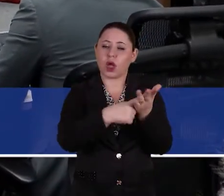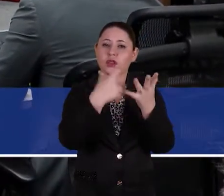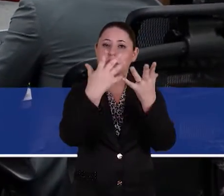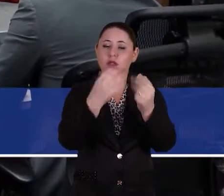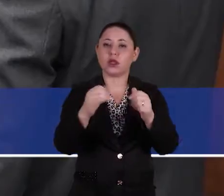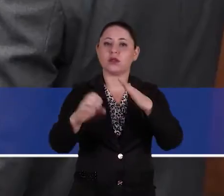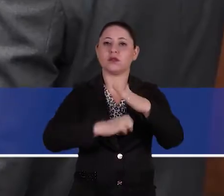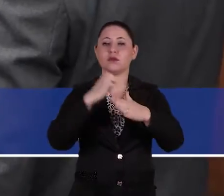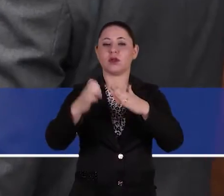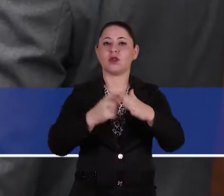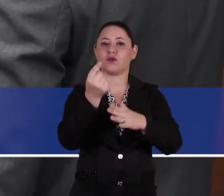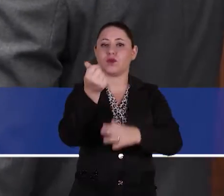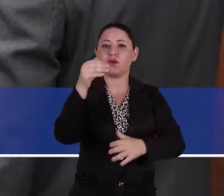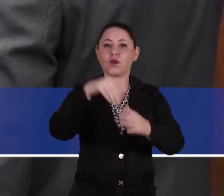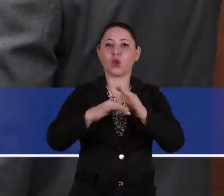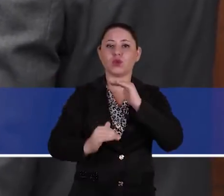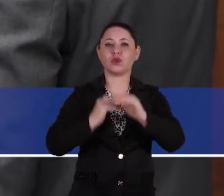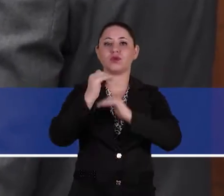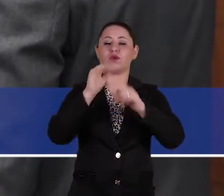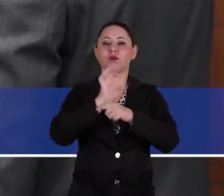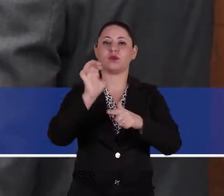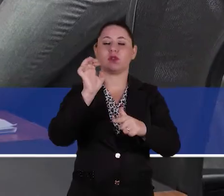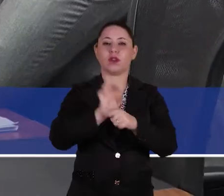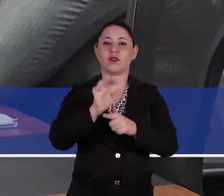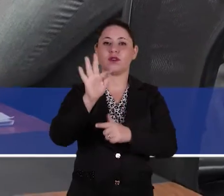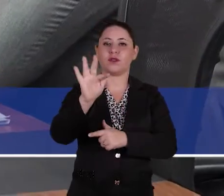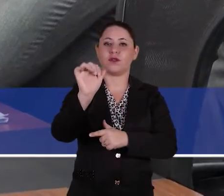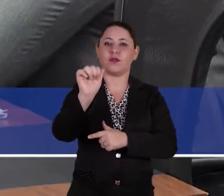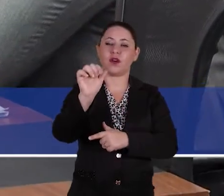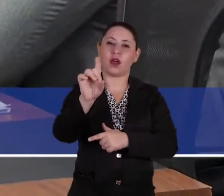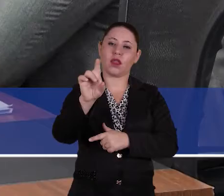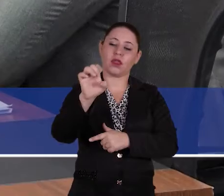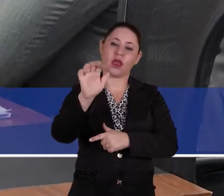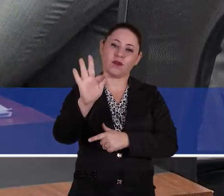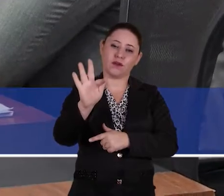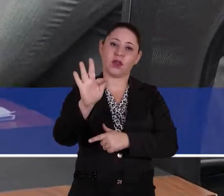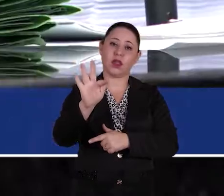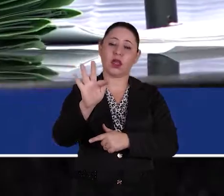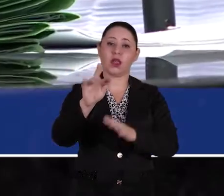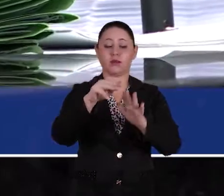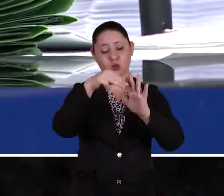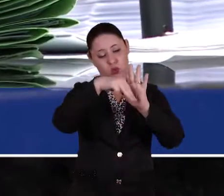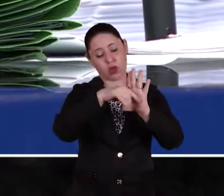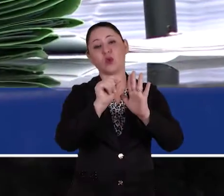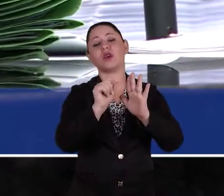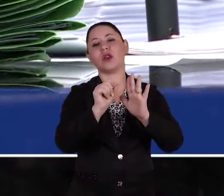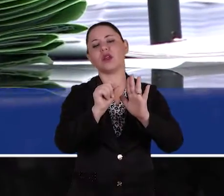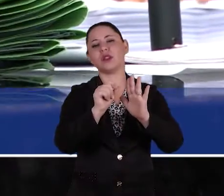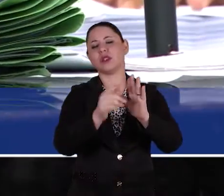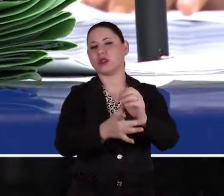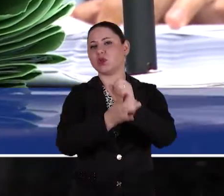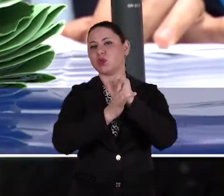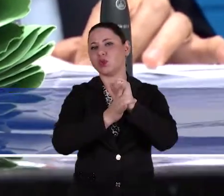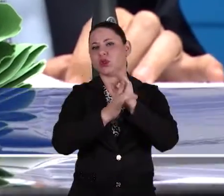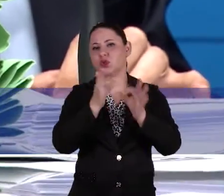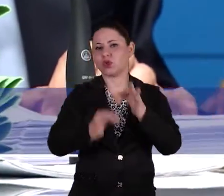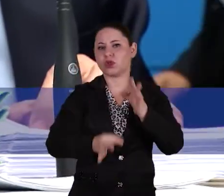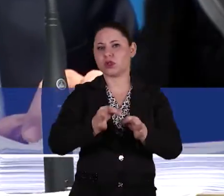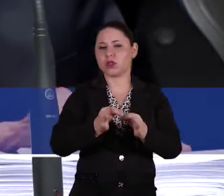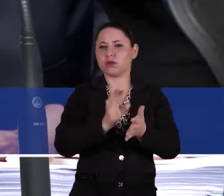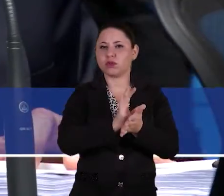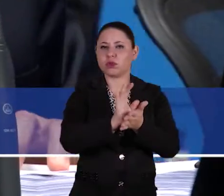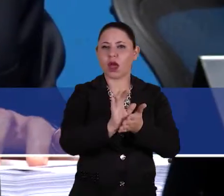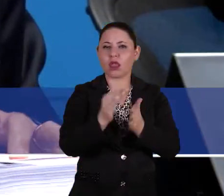ampliação do prazo de adesão das empresas ao Fundo de Desenvolvimento do Estado, o FADEF. Tal medida garante segurança jurídica